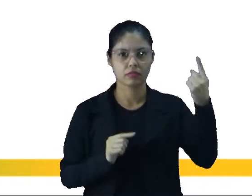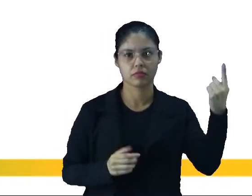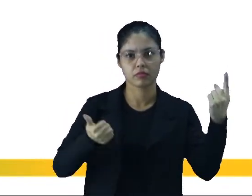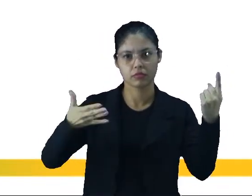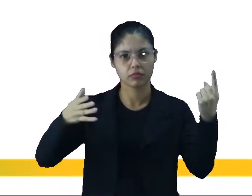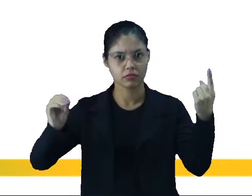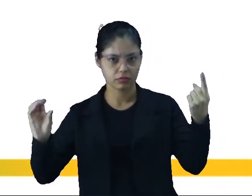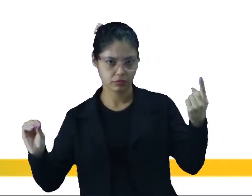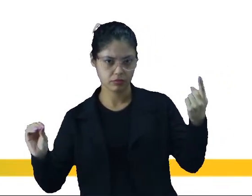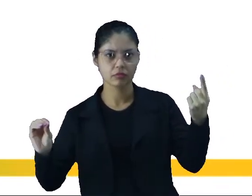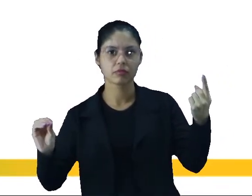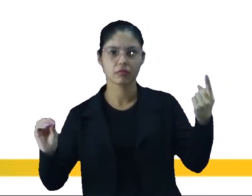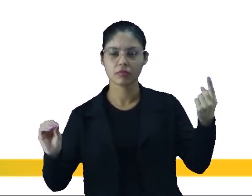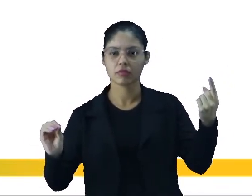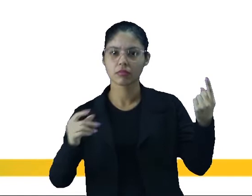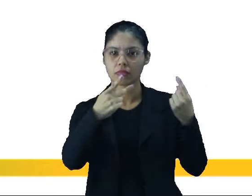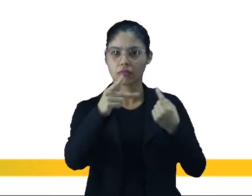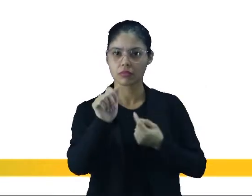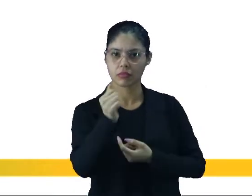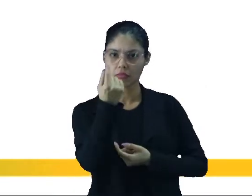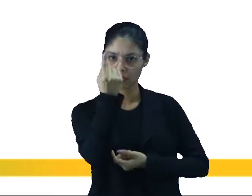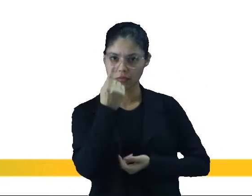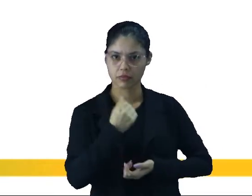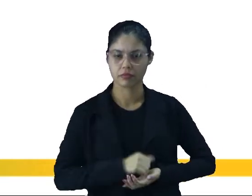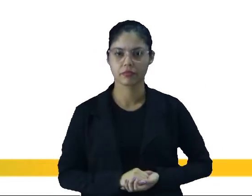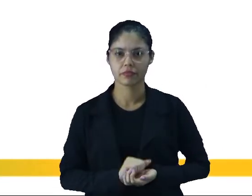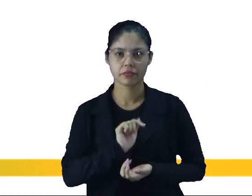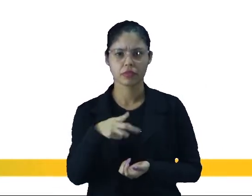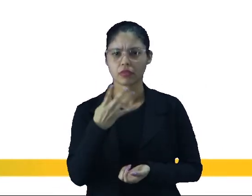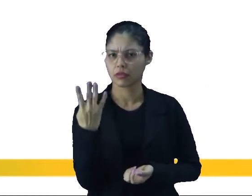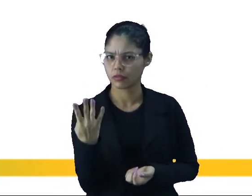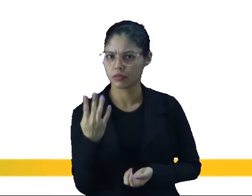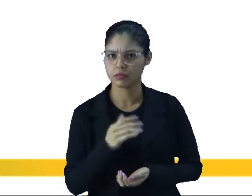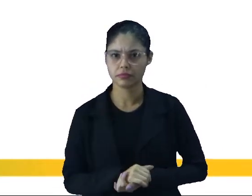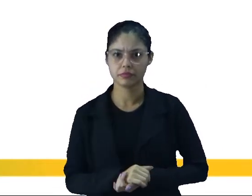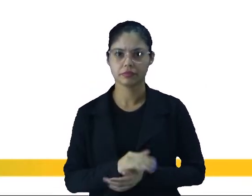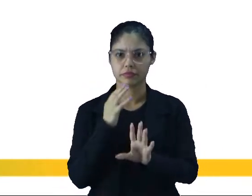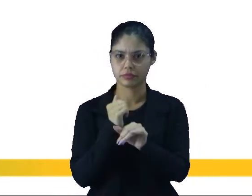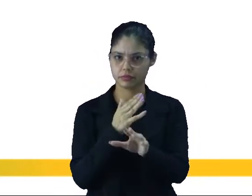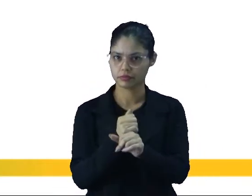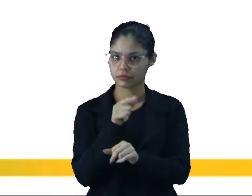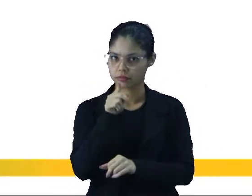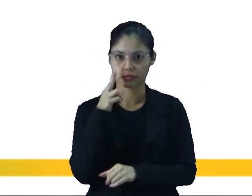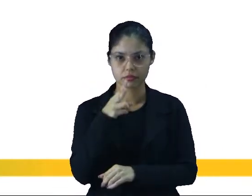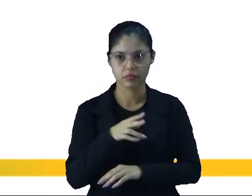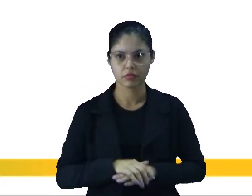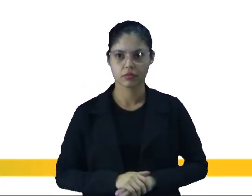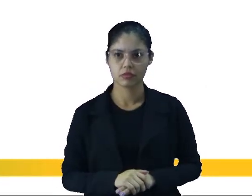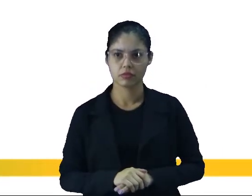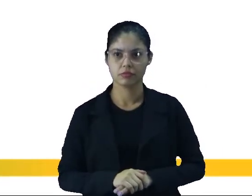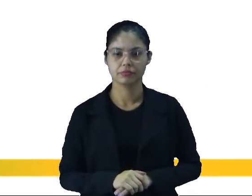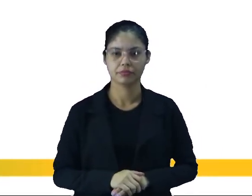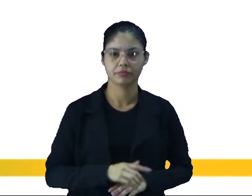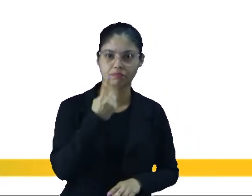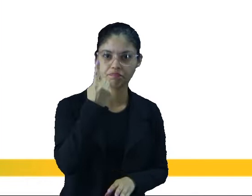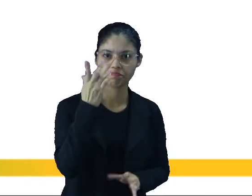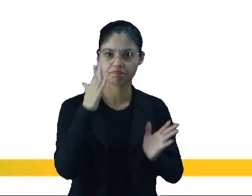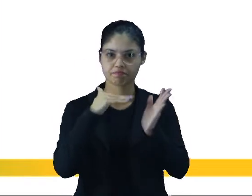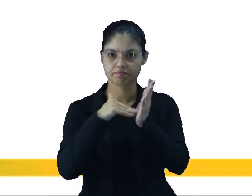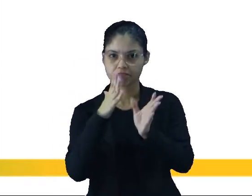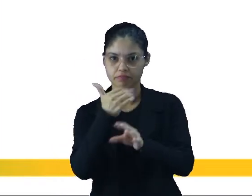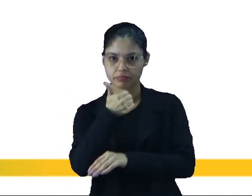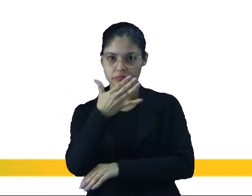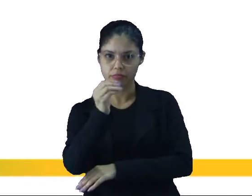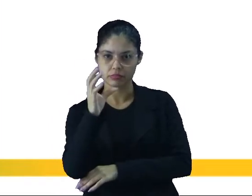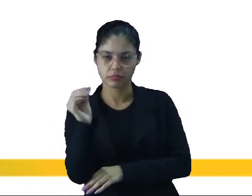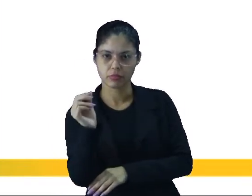100 é justamente uma PA de razão 1. Quanto daria? Faz a conta aí para você ver. Eu vou somar de 1 a 100, mas